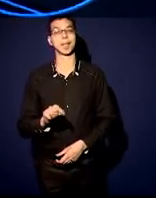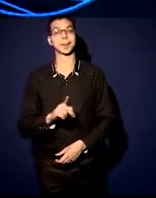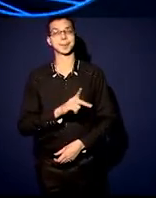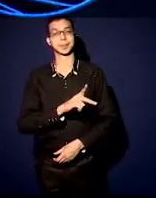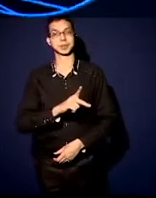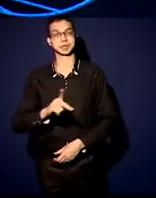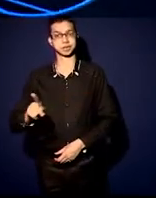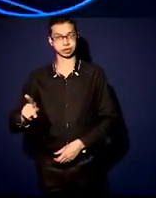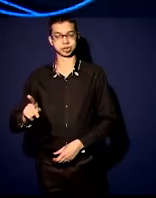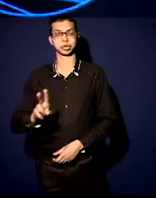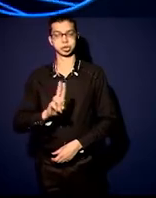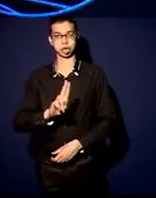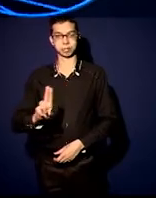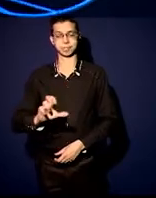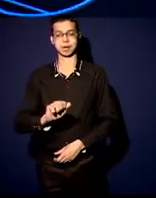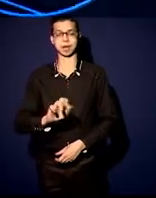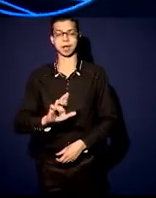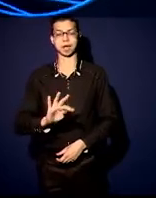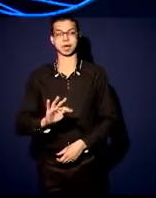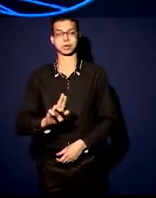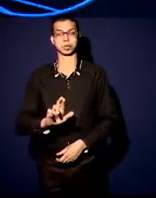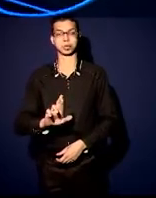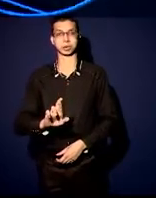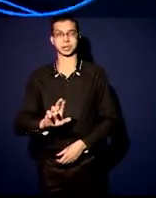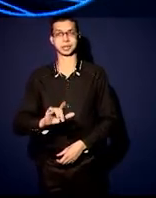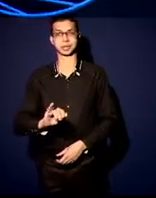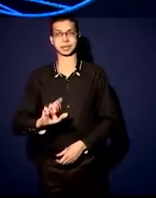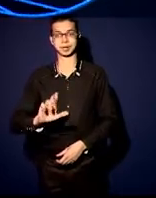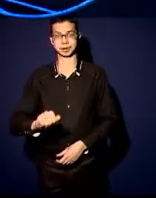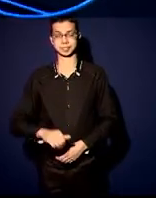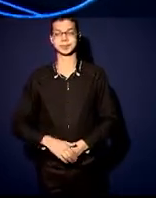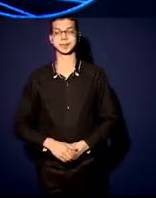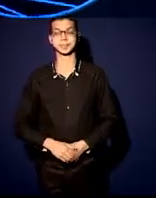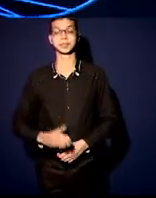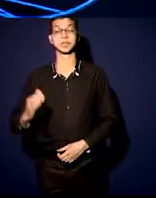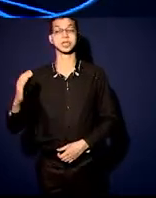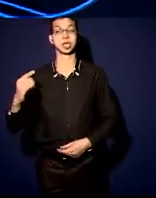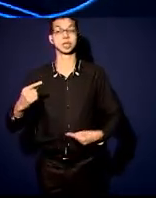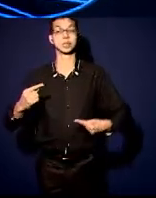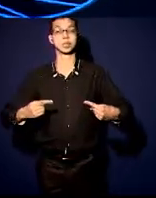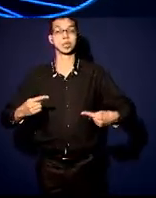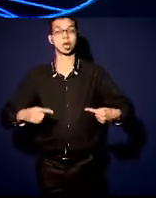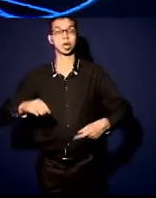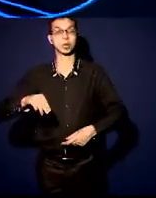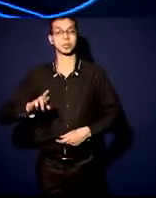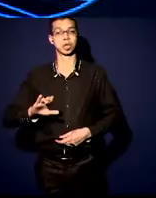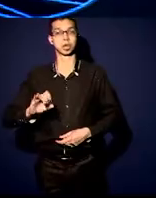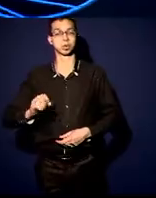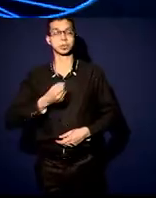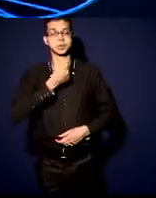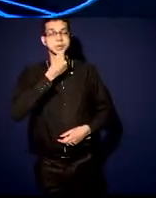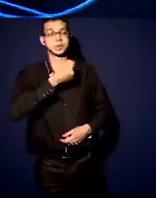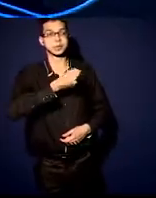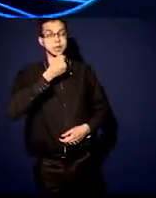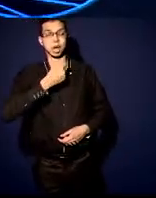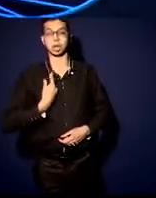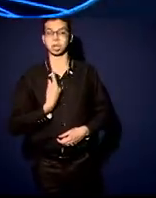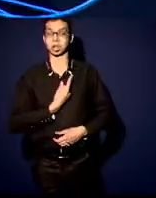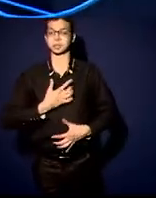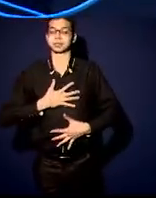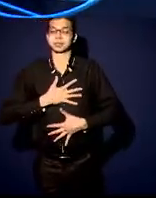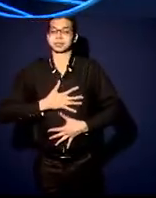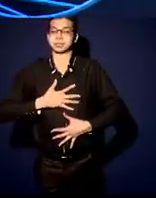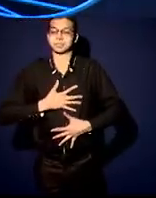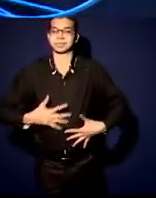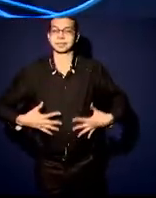será entrevistado pelo cientista político Murilo de Aragão e para nós é sempre um prazer